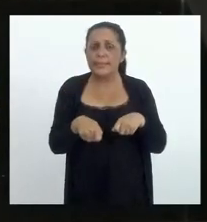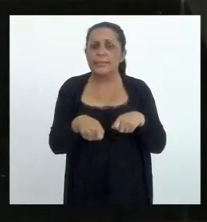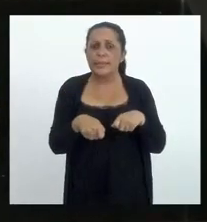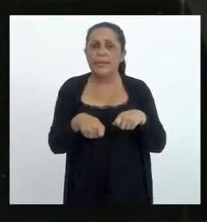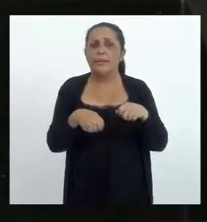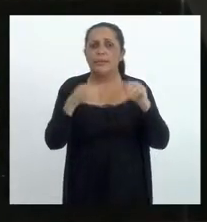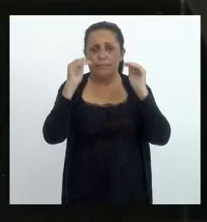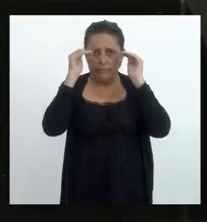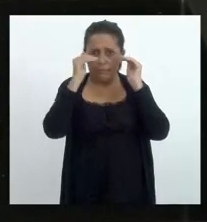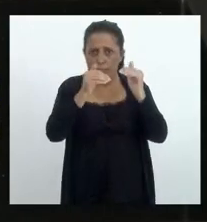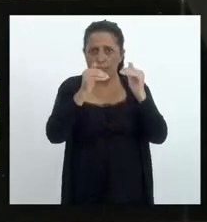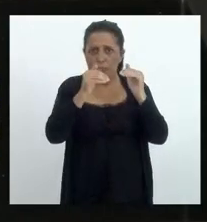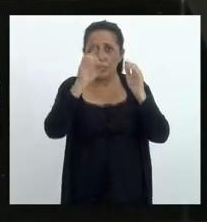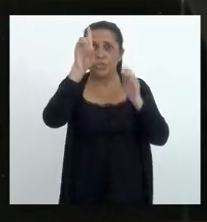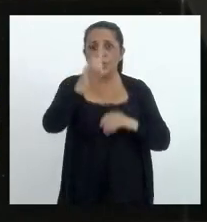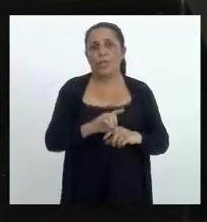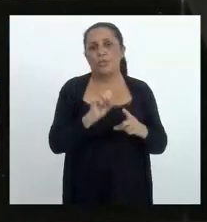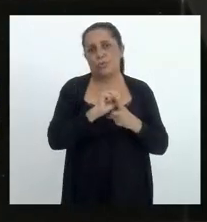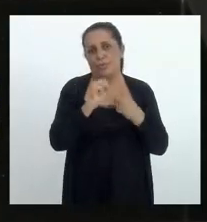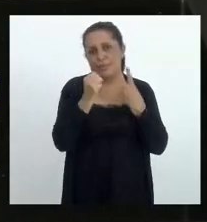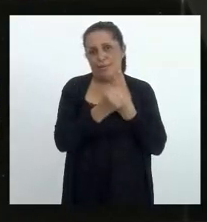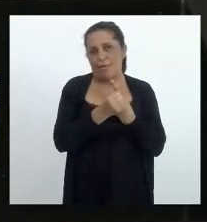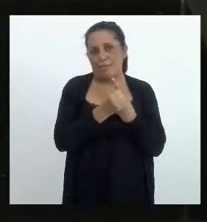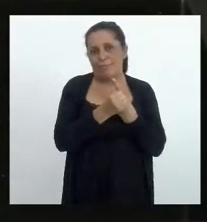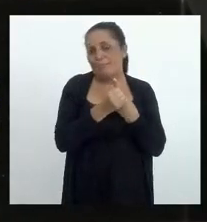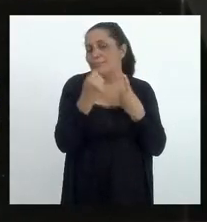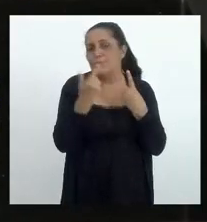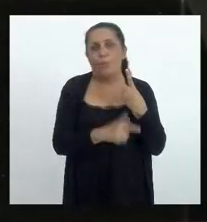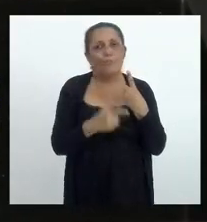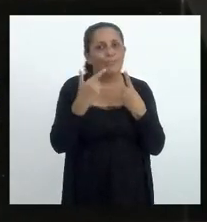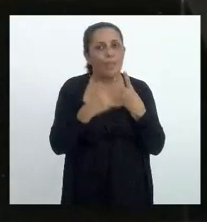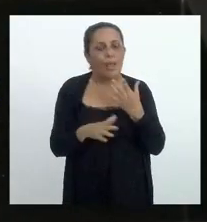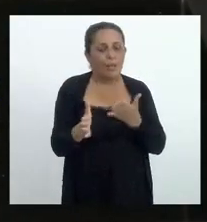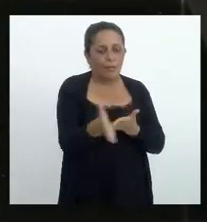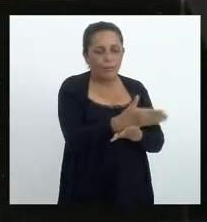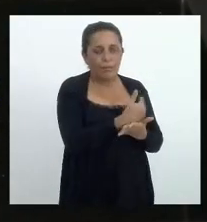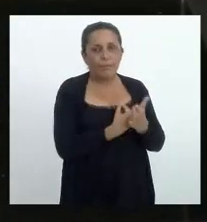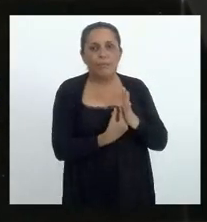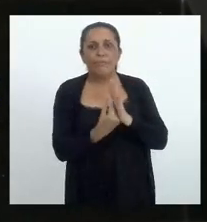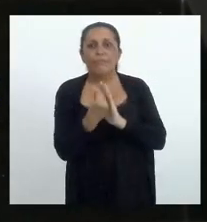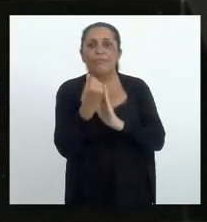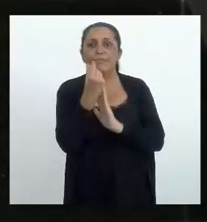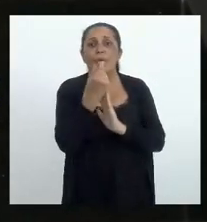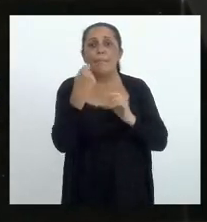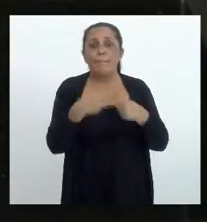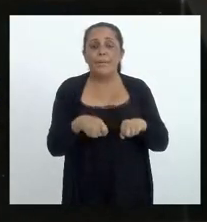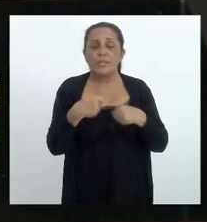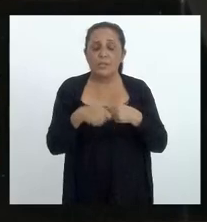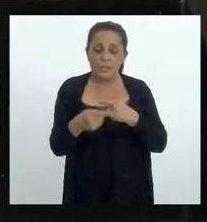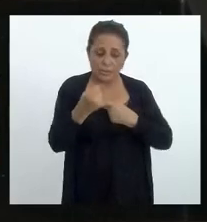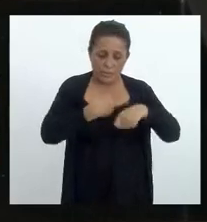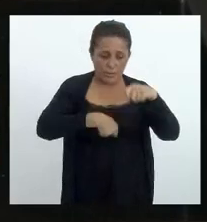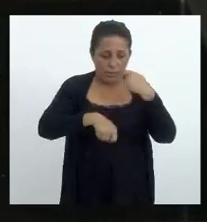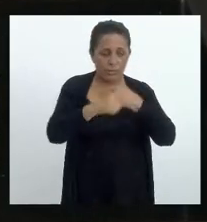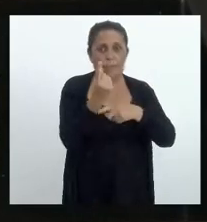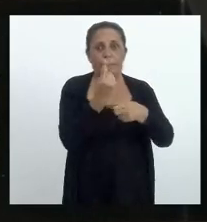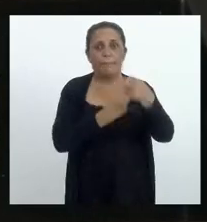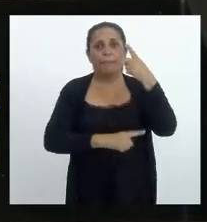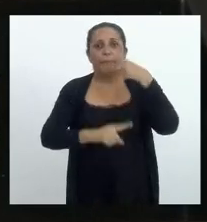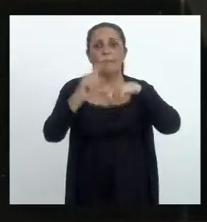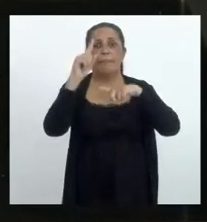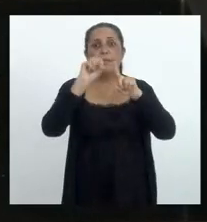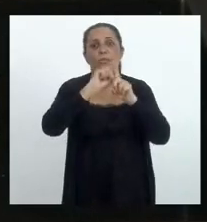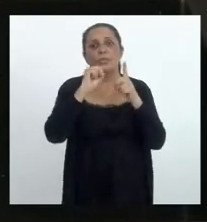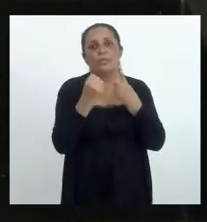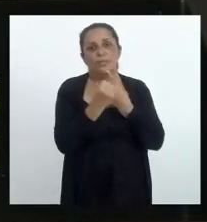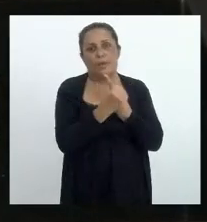aos direitos sociais. Então, não há recuperação fiscal sem a recuperação econômica e